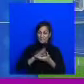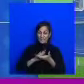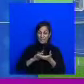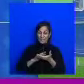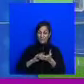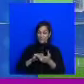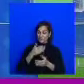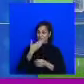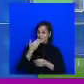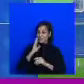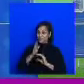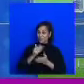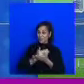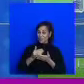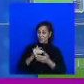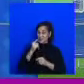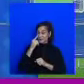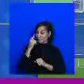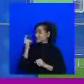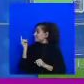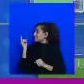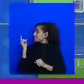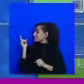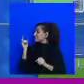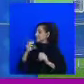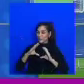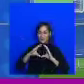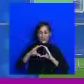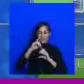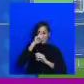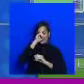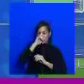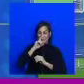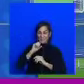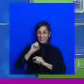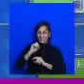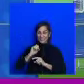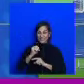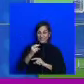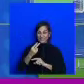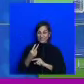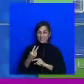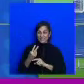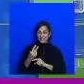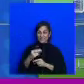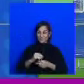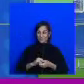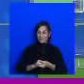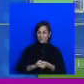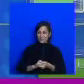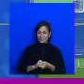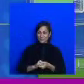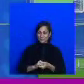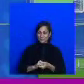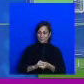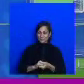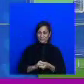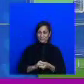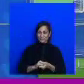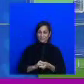Loto Fácil já começou. Primeiro número na tela. Bola amarela, 02. Amarela, número 02.